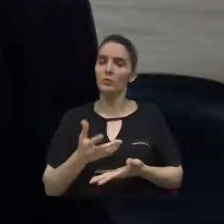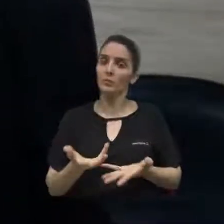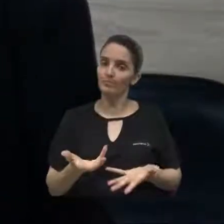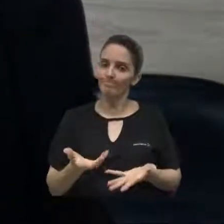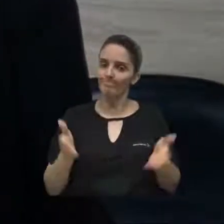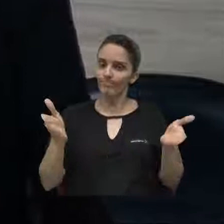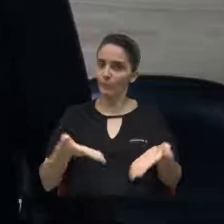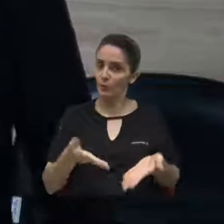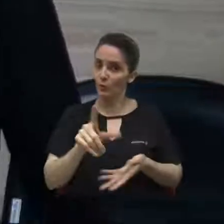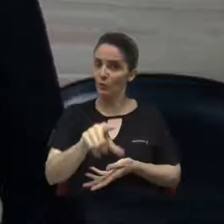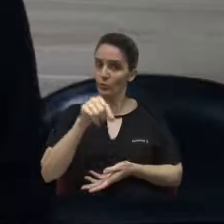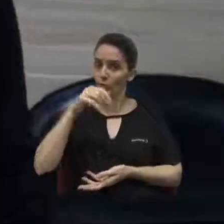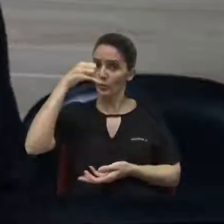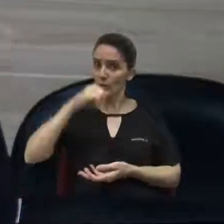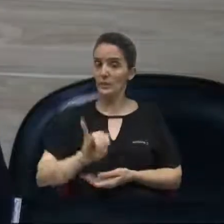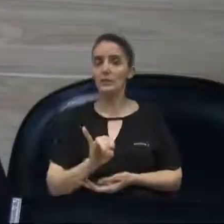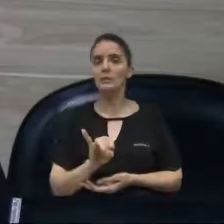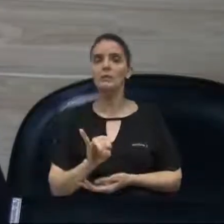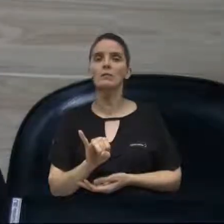é se